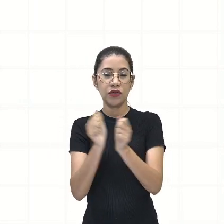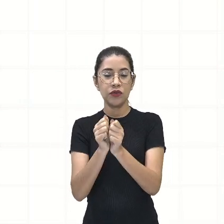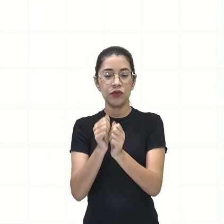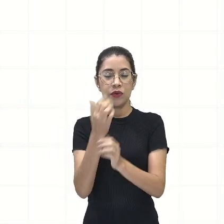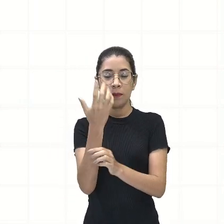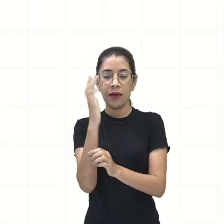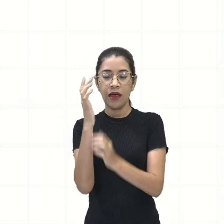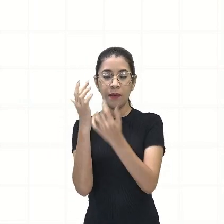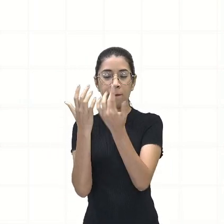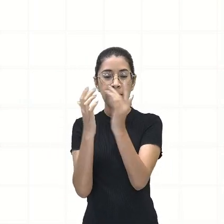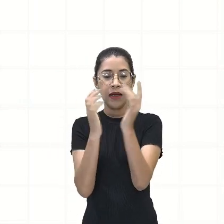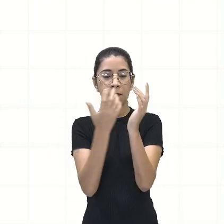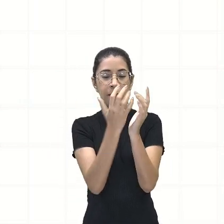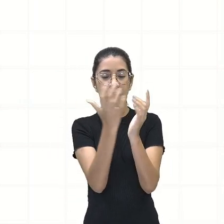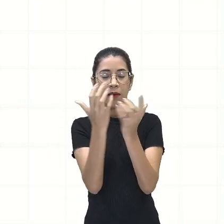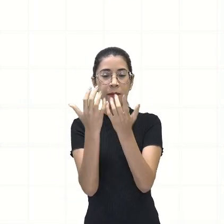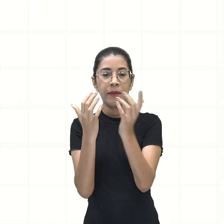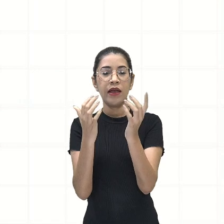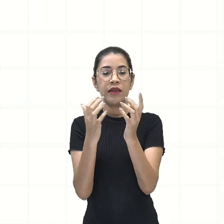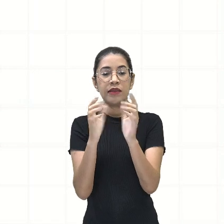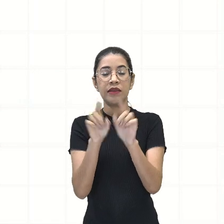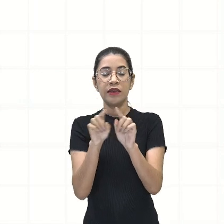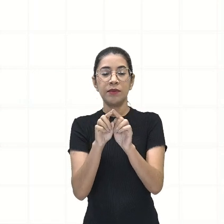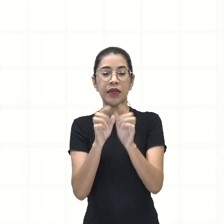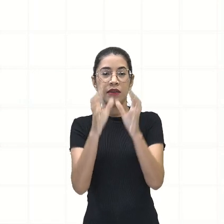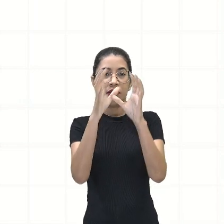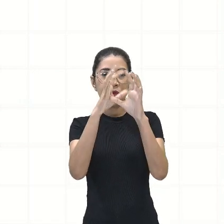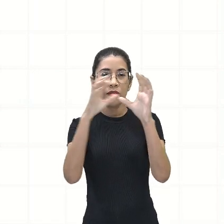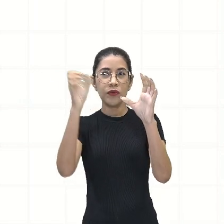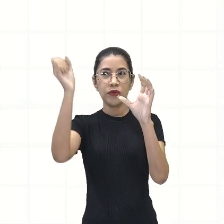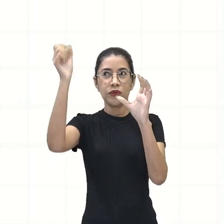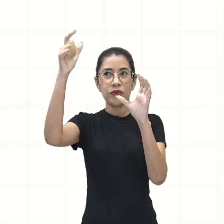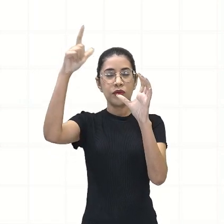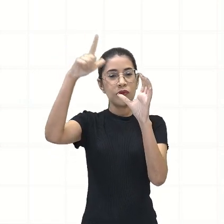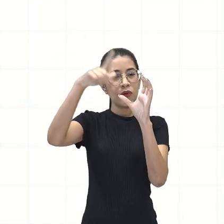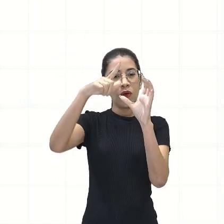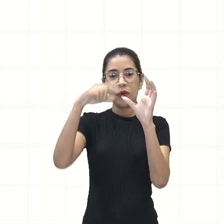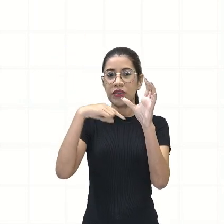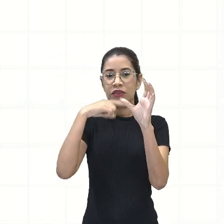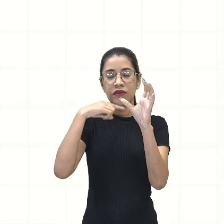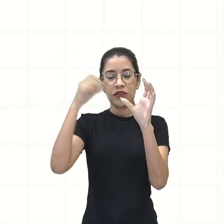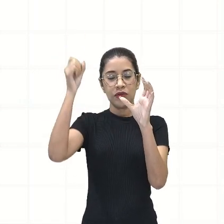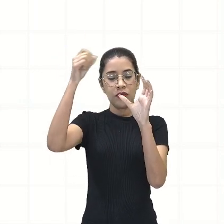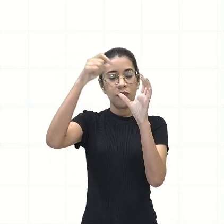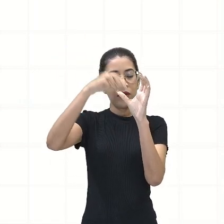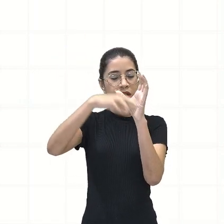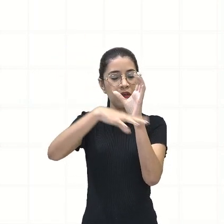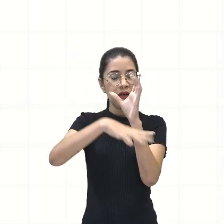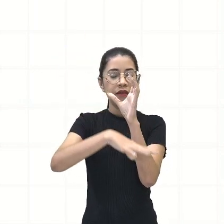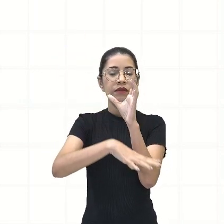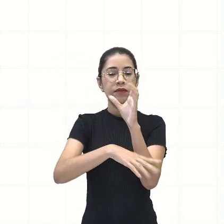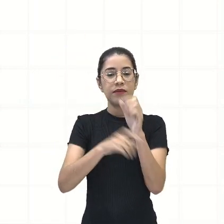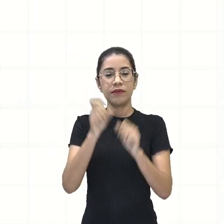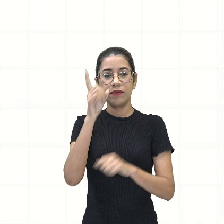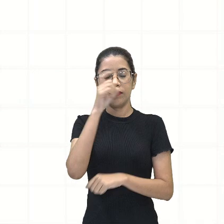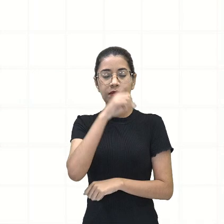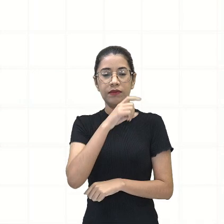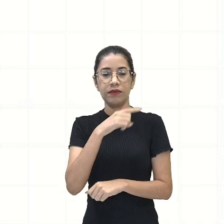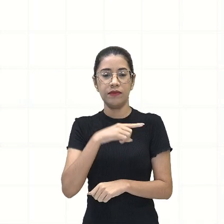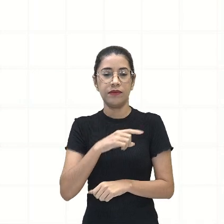outras, e as suas copas elas chegam a barrar a penetração da luz, tornando-se um ambiente, em muitas